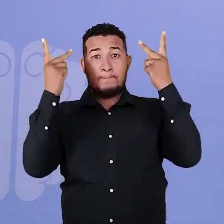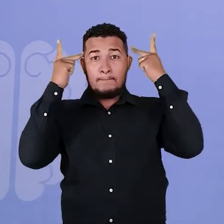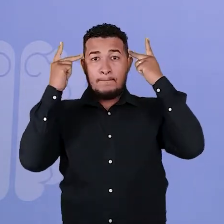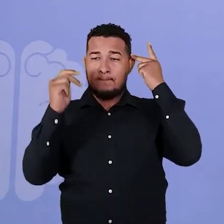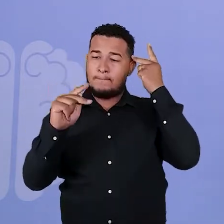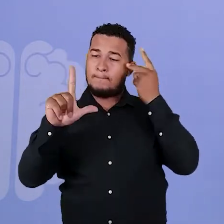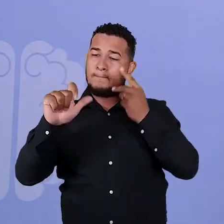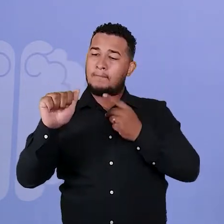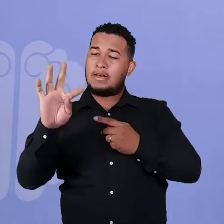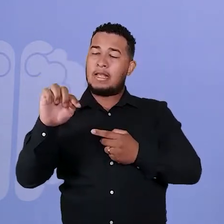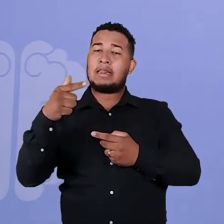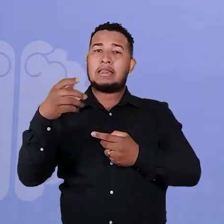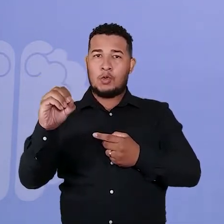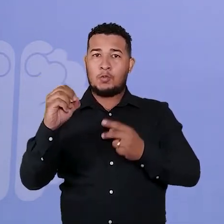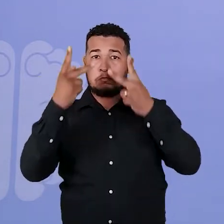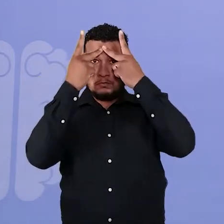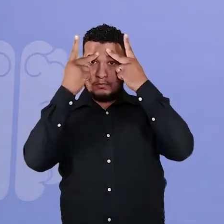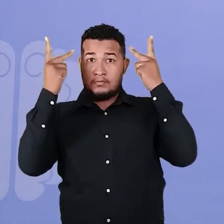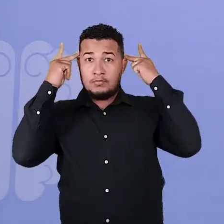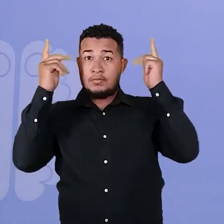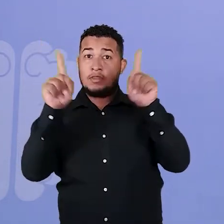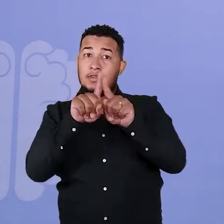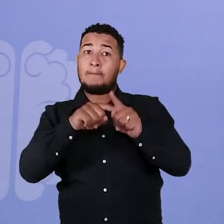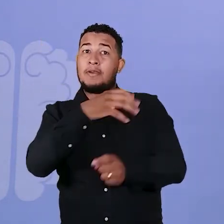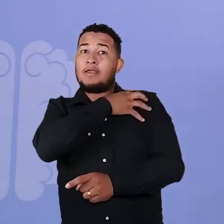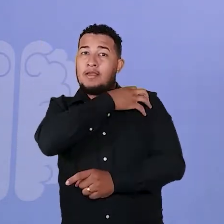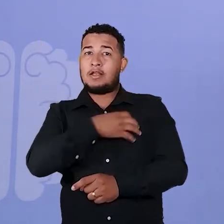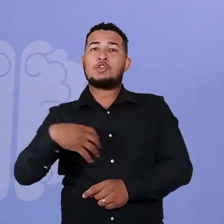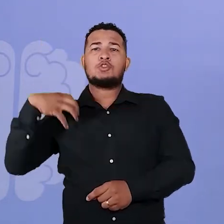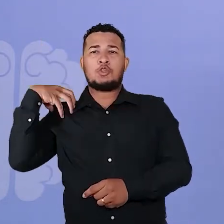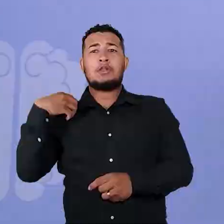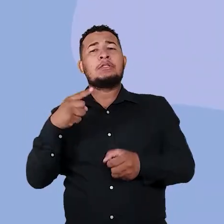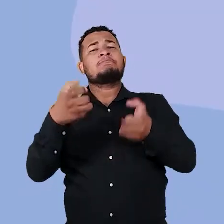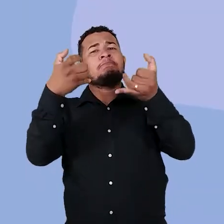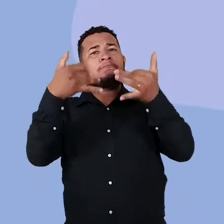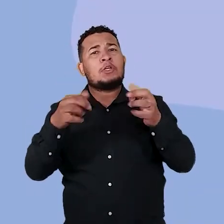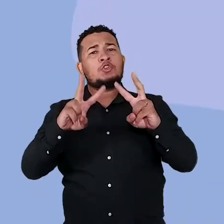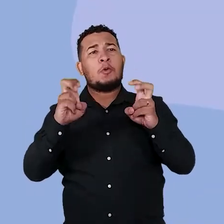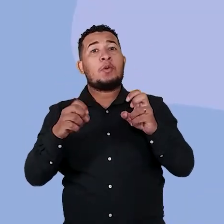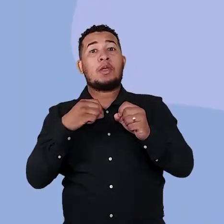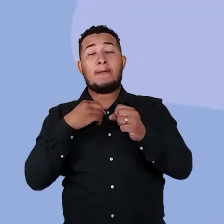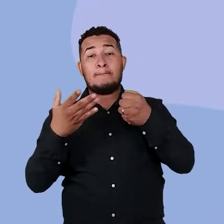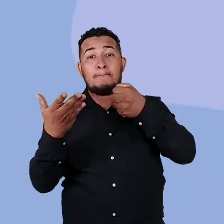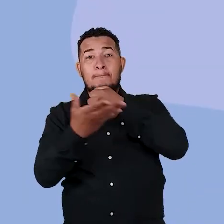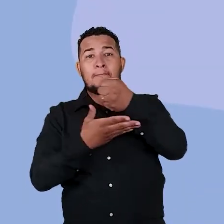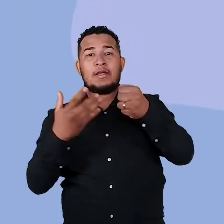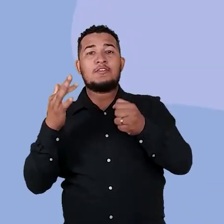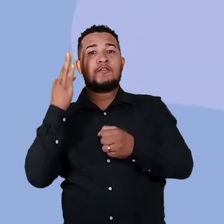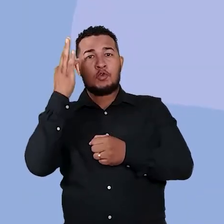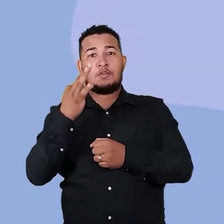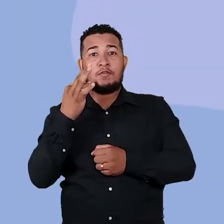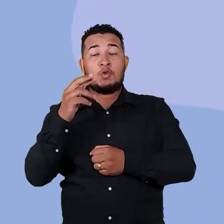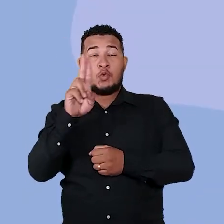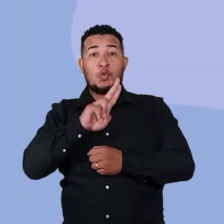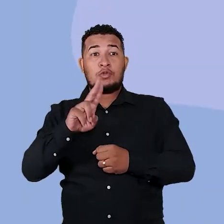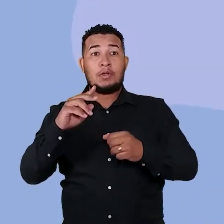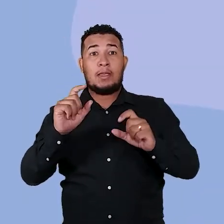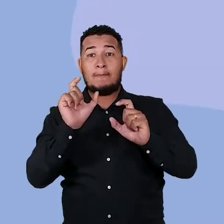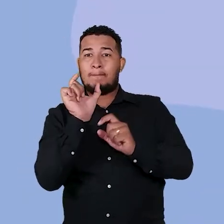Platão e Aristóteles, que escreveram sobre os princípios da filosofia. Os dois utilizam a noção